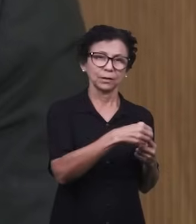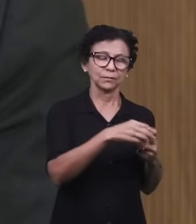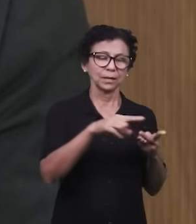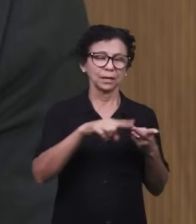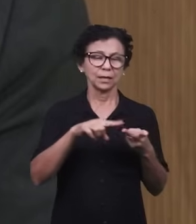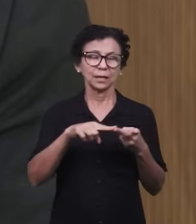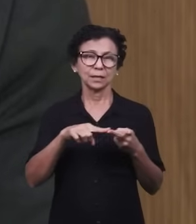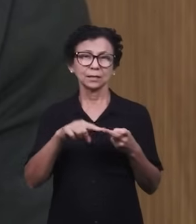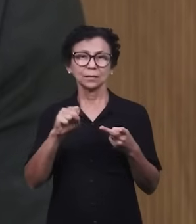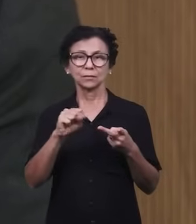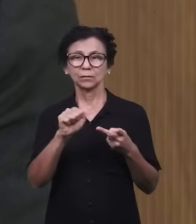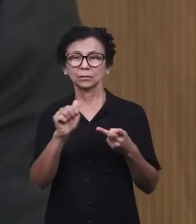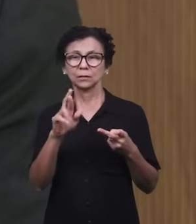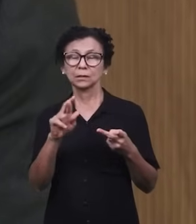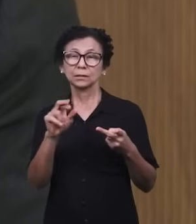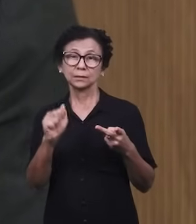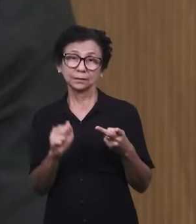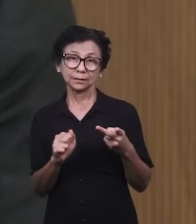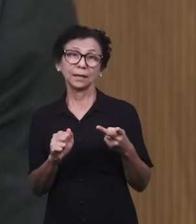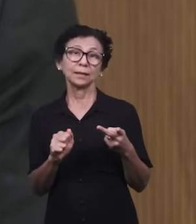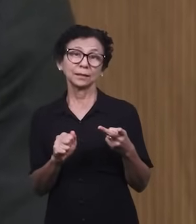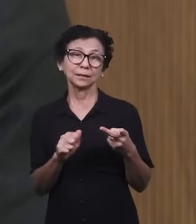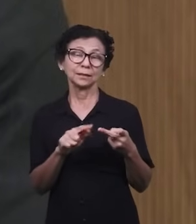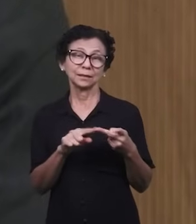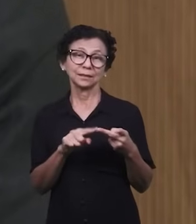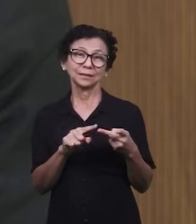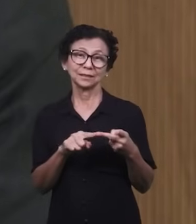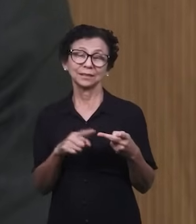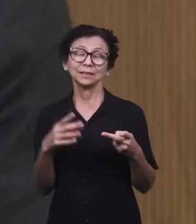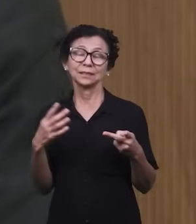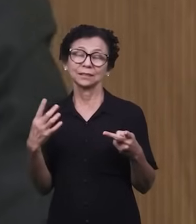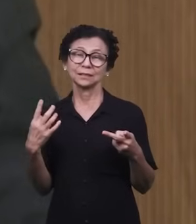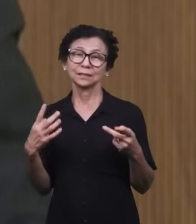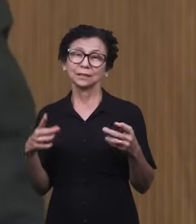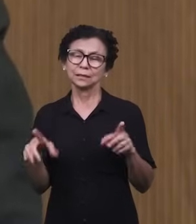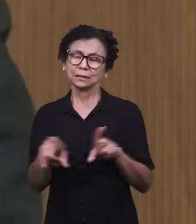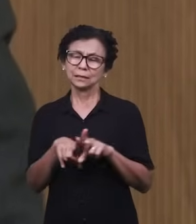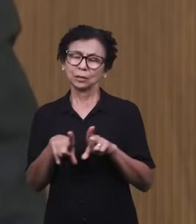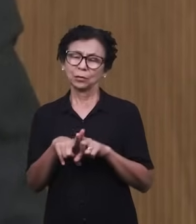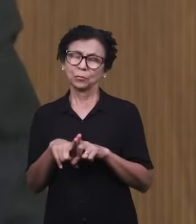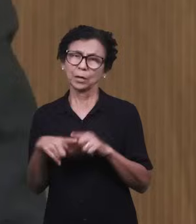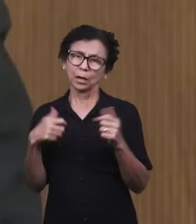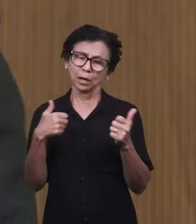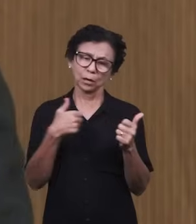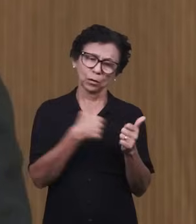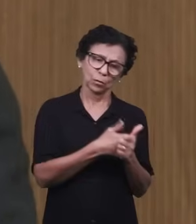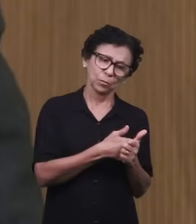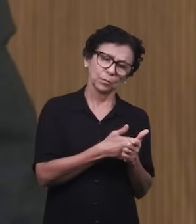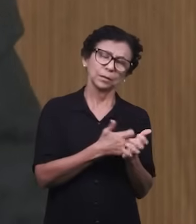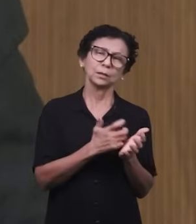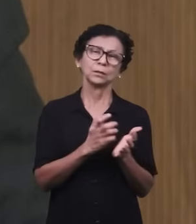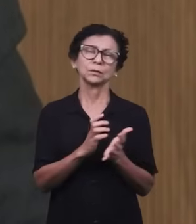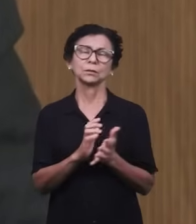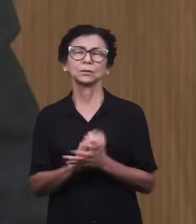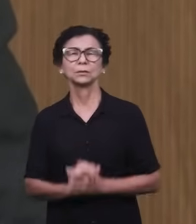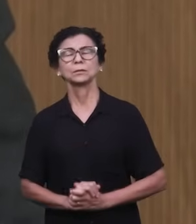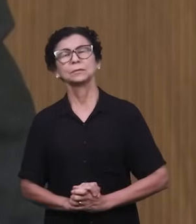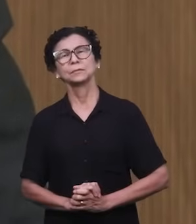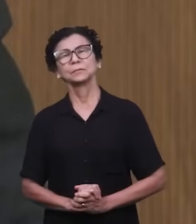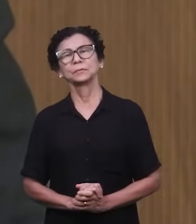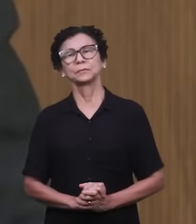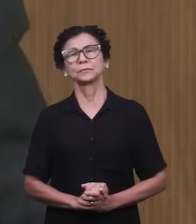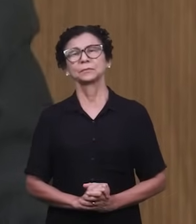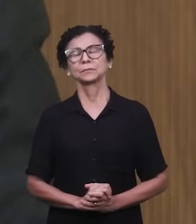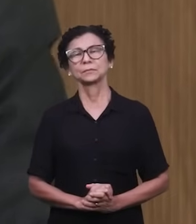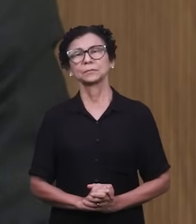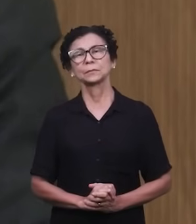fazia a aula. E daqui a pouco a Sara, naquela brincadeira de criança, que parecia isso, né? Quando você começa com criancinha, uma teclinha